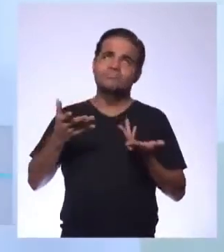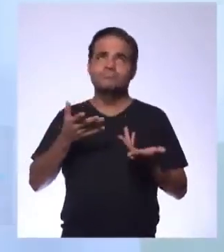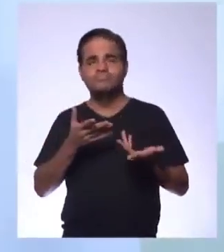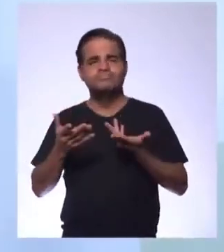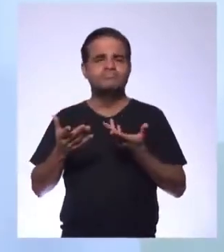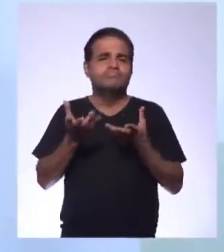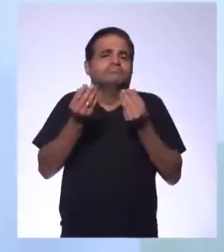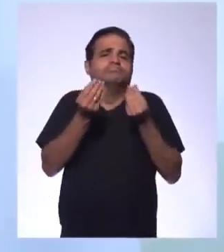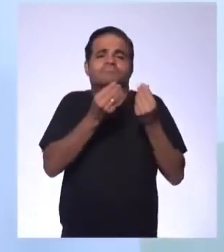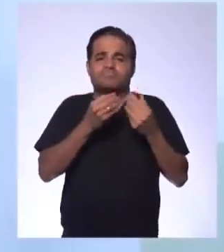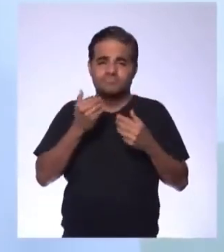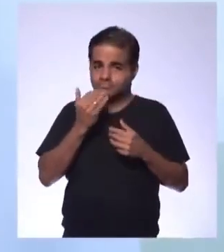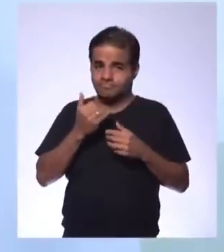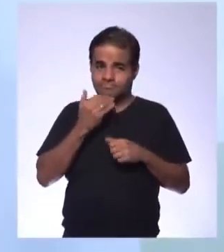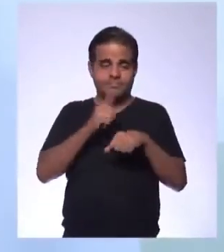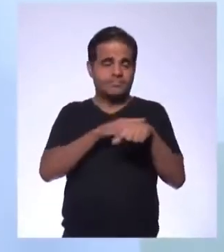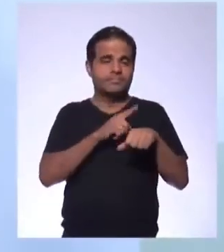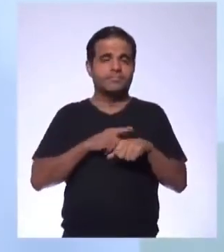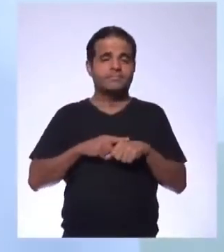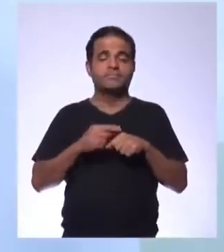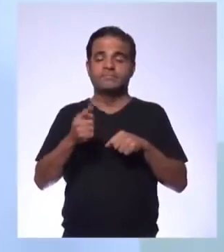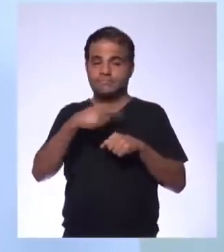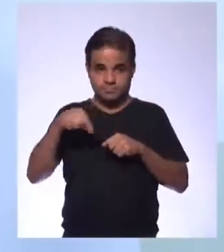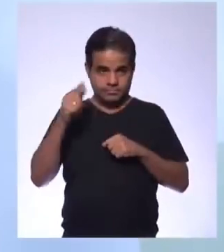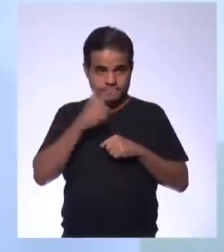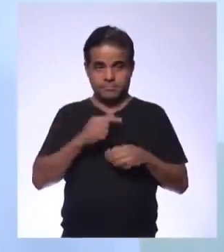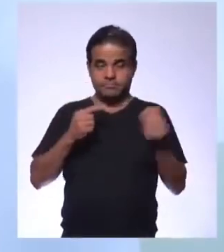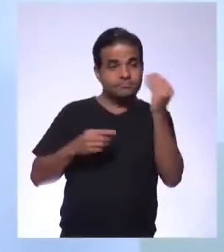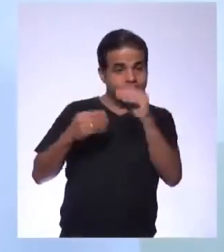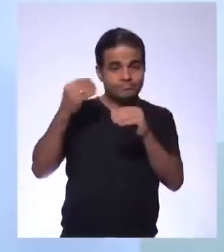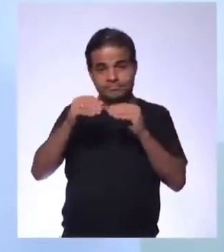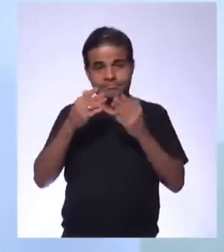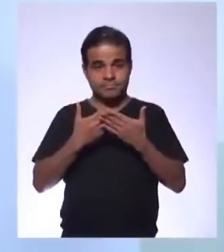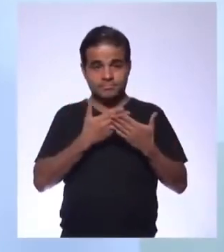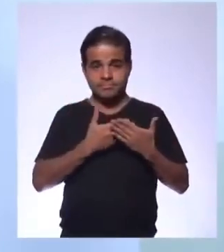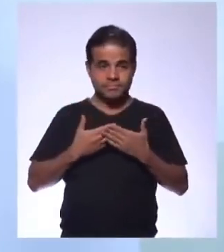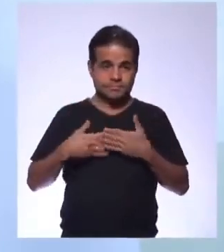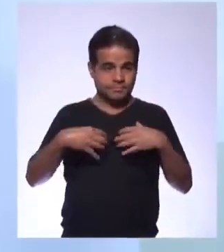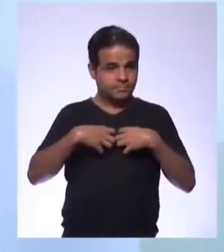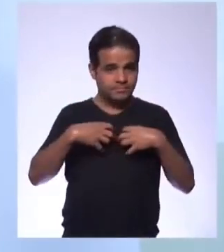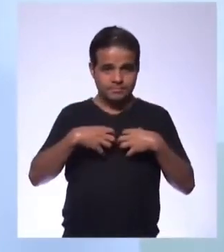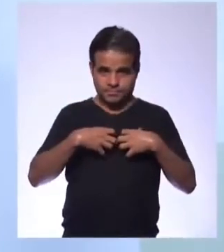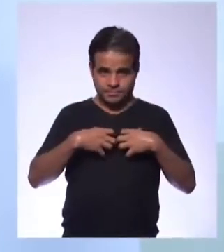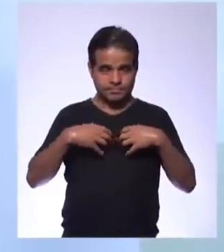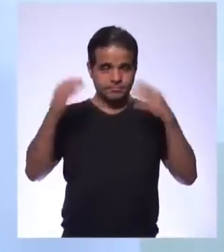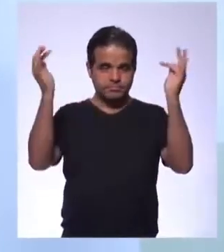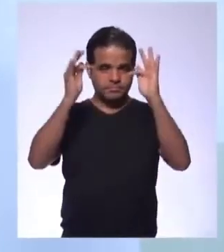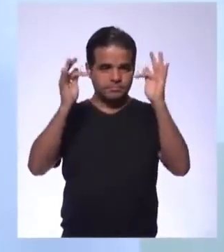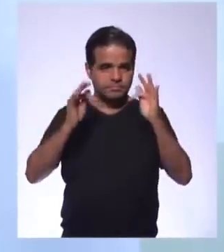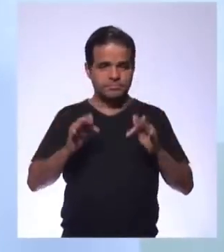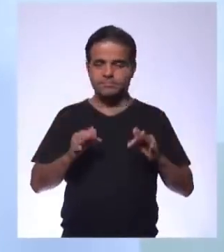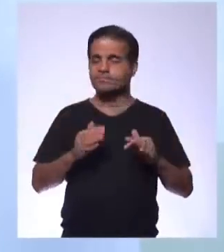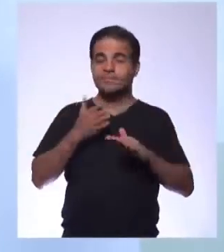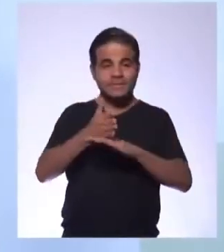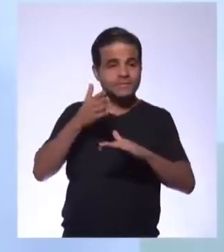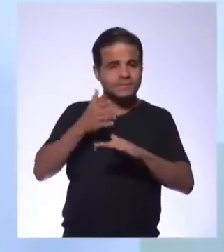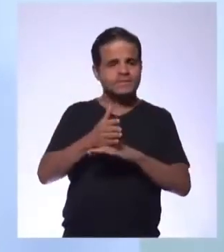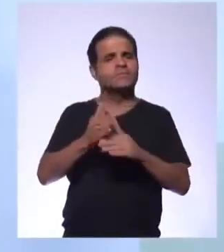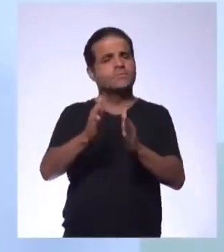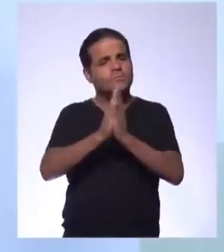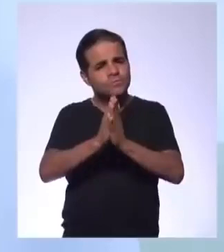tem tantos porque não dá tempo, mas o que a gente conseguiu encaixar ali na aula, eu estou muito feliz pela participação de vocês. Então,